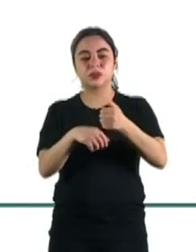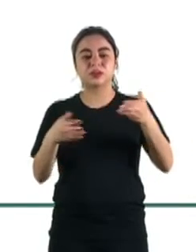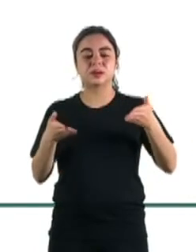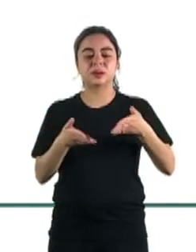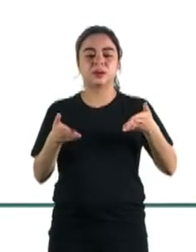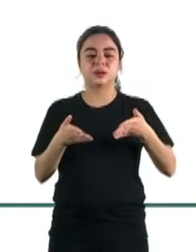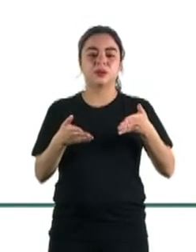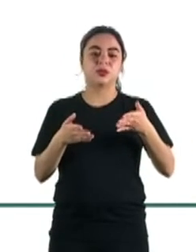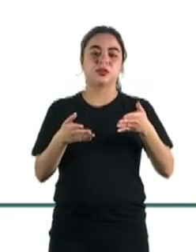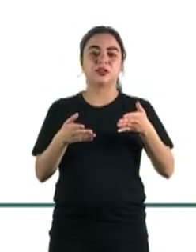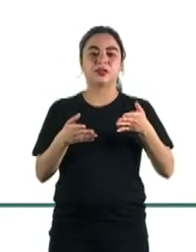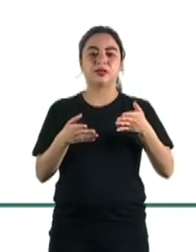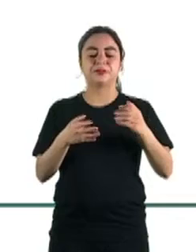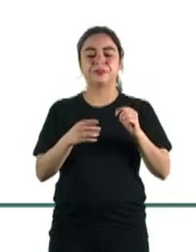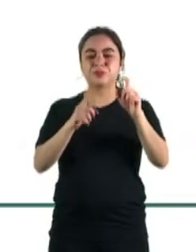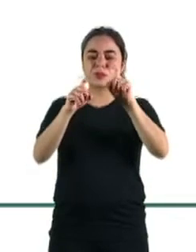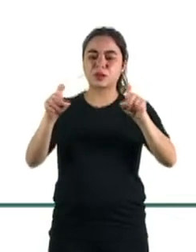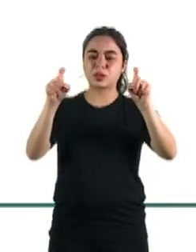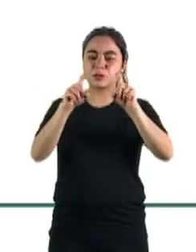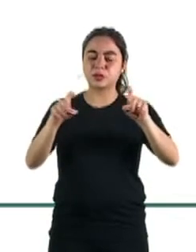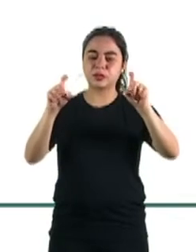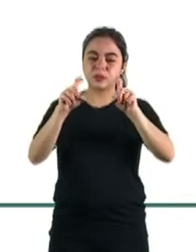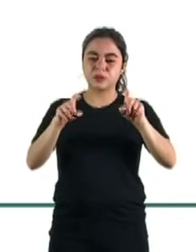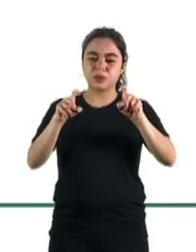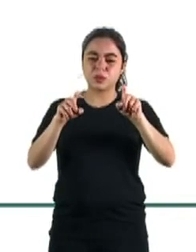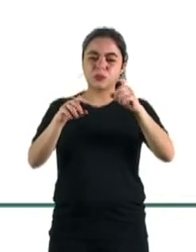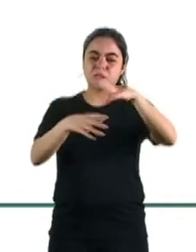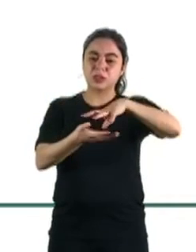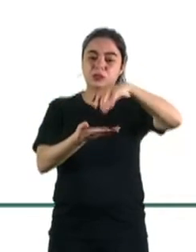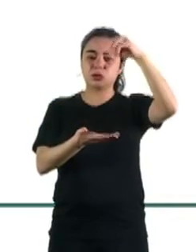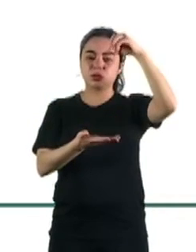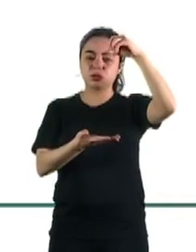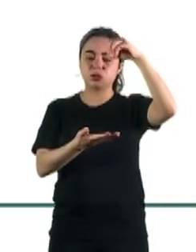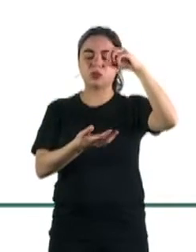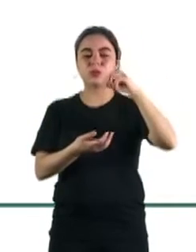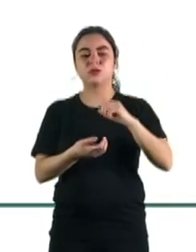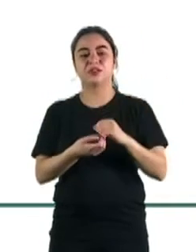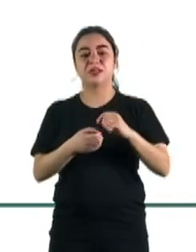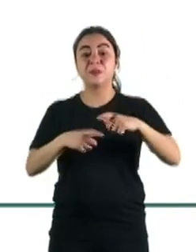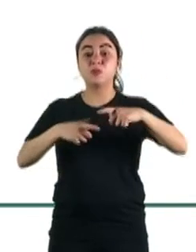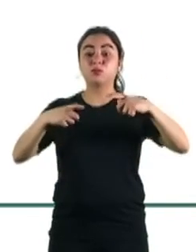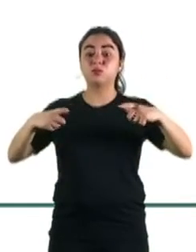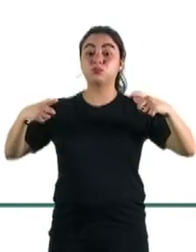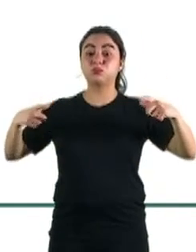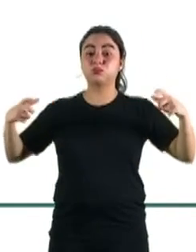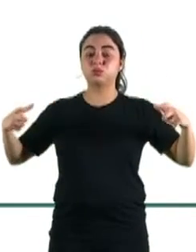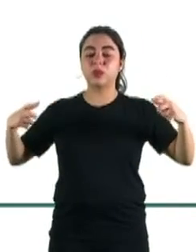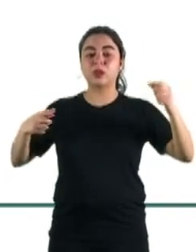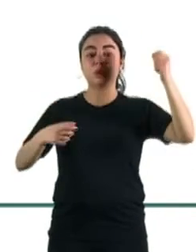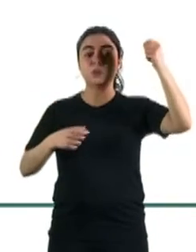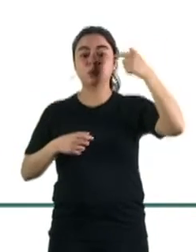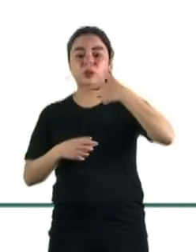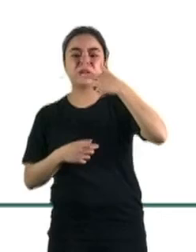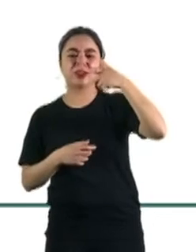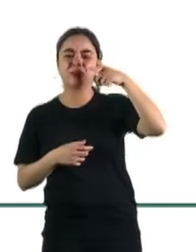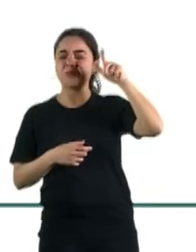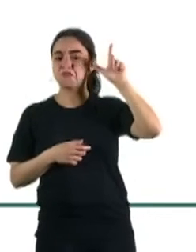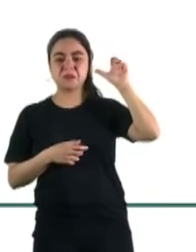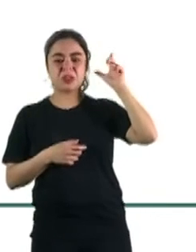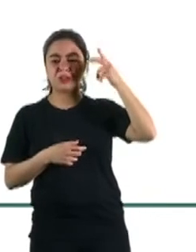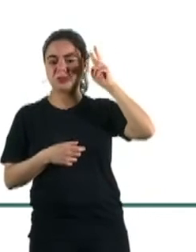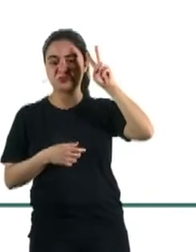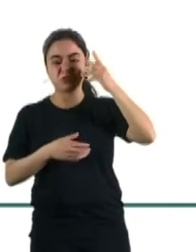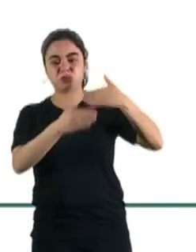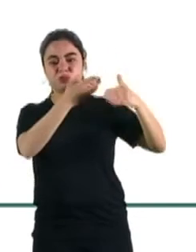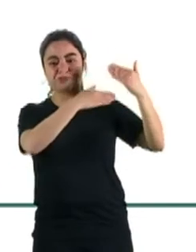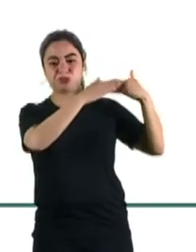lado das plataformas digitais, da nuvem, tá? Muito maior, né, do que o que historicamente a gente tem